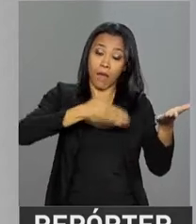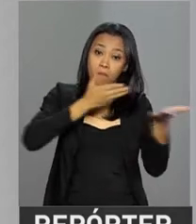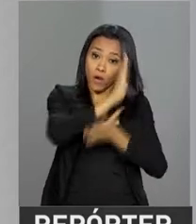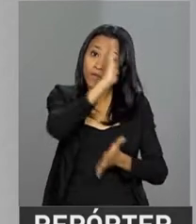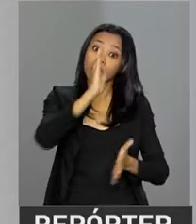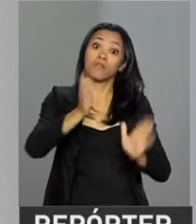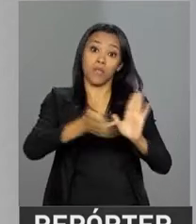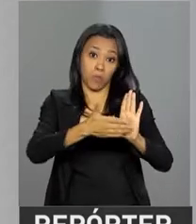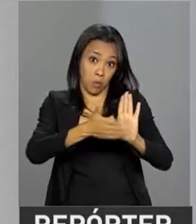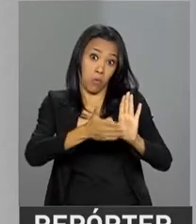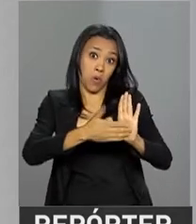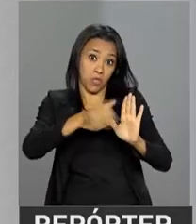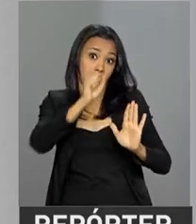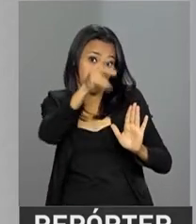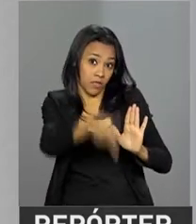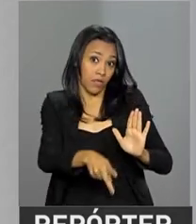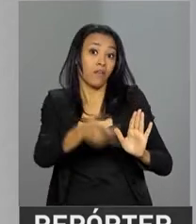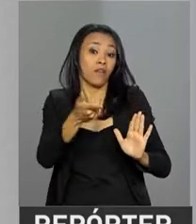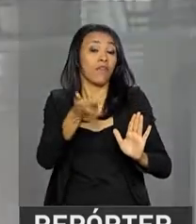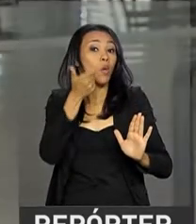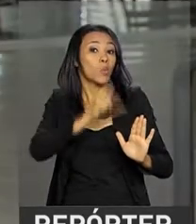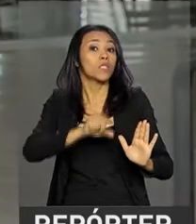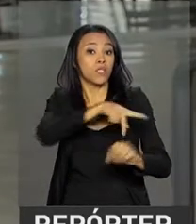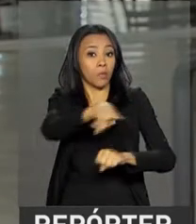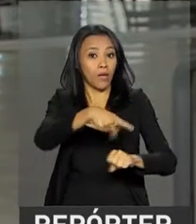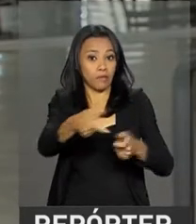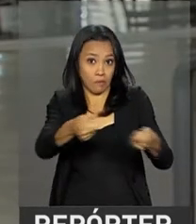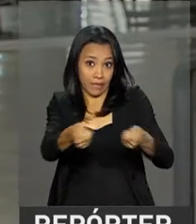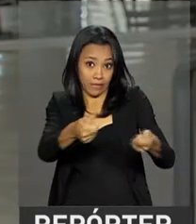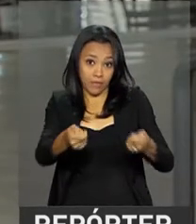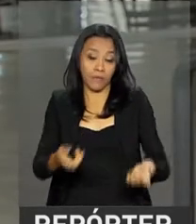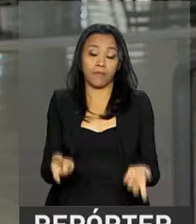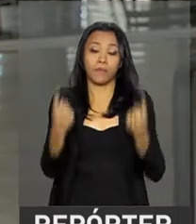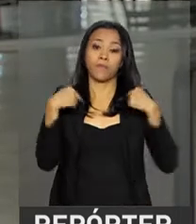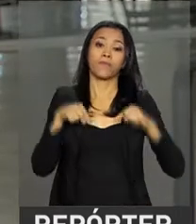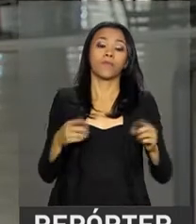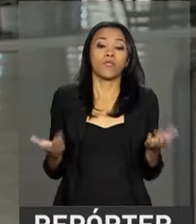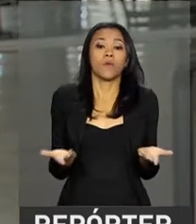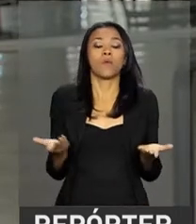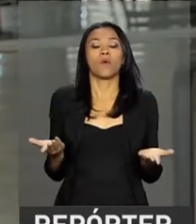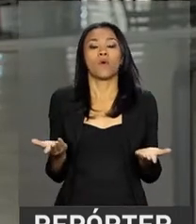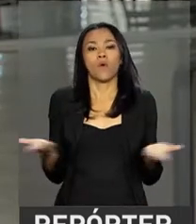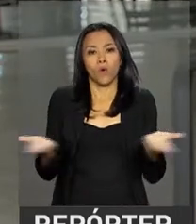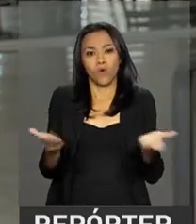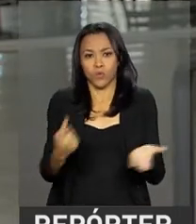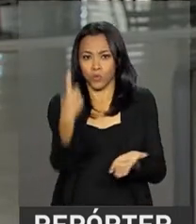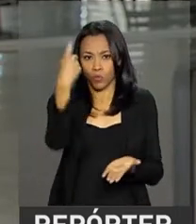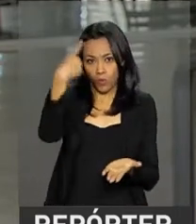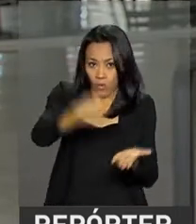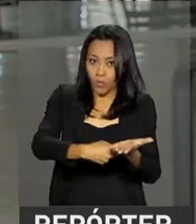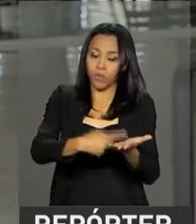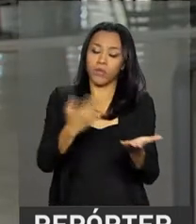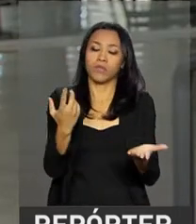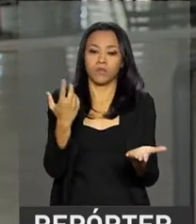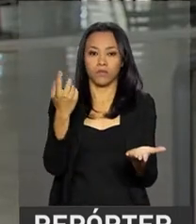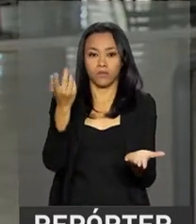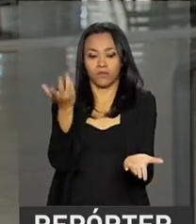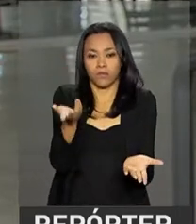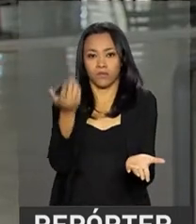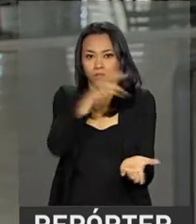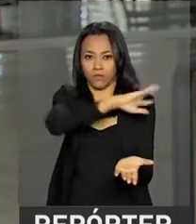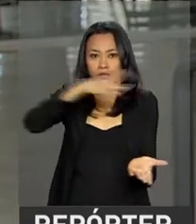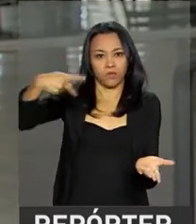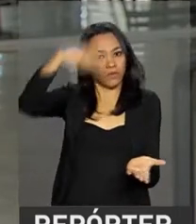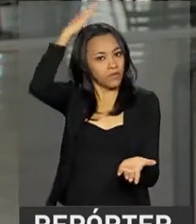o país vai manter o equilíbrio. E, por enquanto, o único compromisso oficial do presidente Michel Temer para esta quarta-feira é